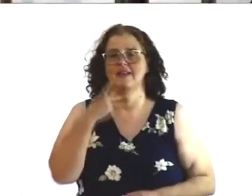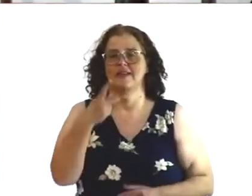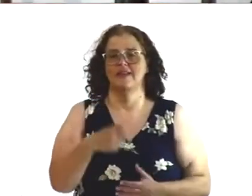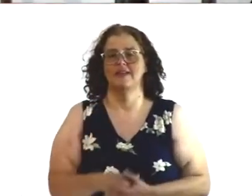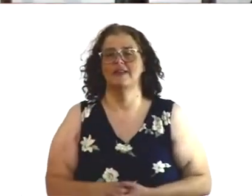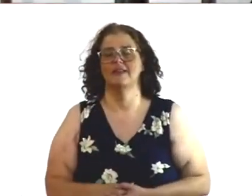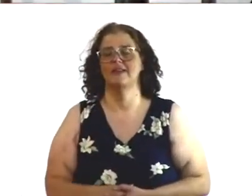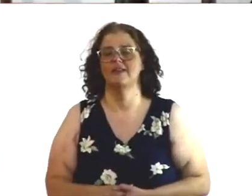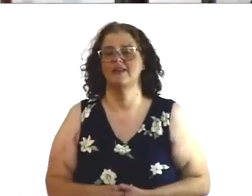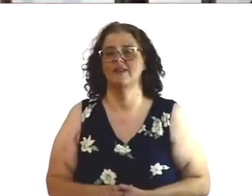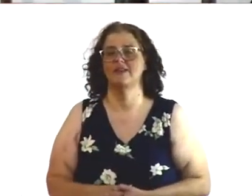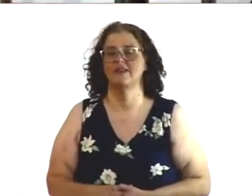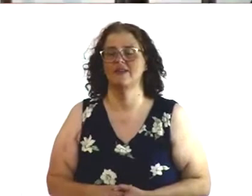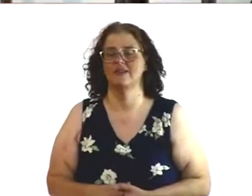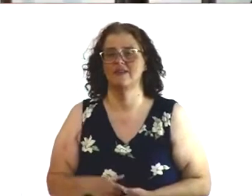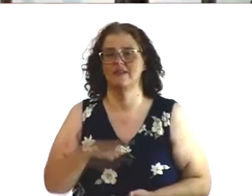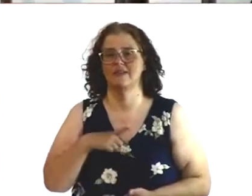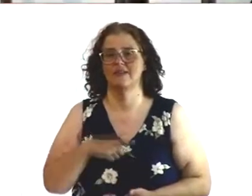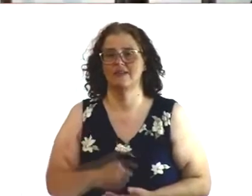3 dias?